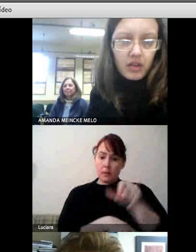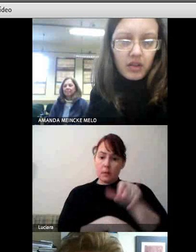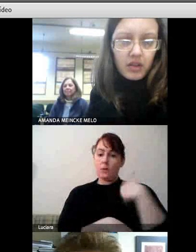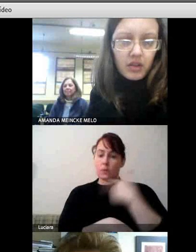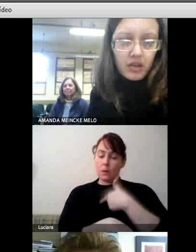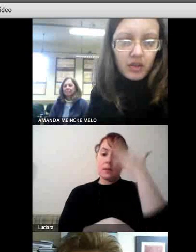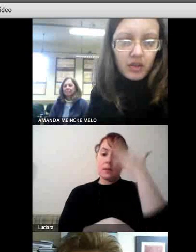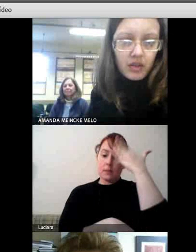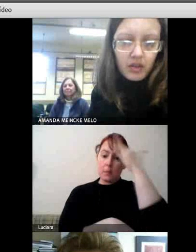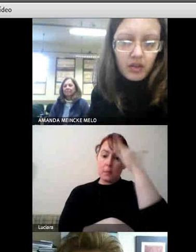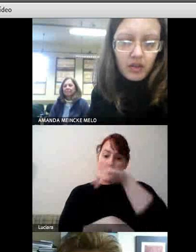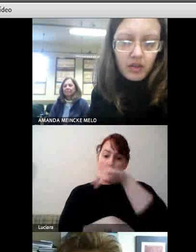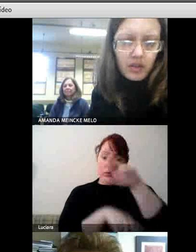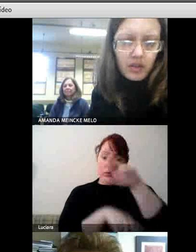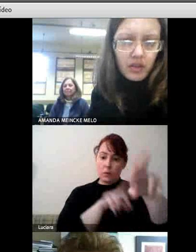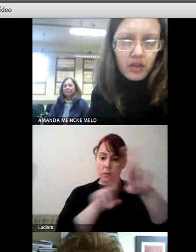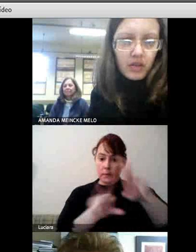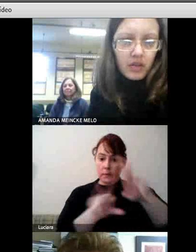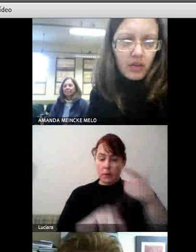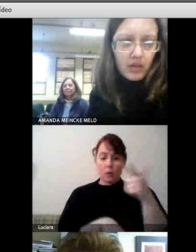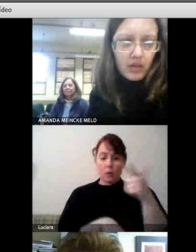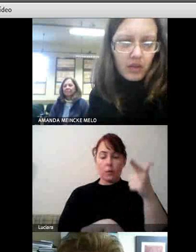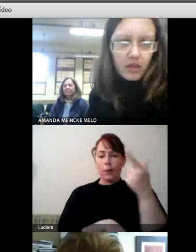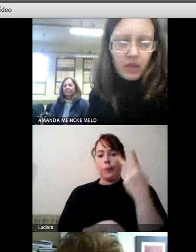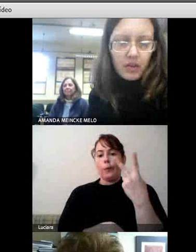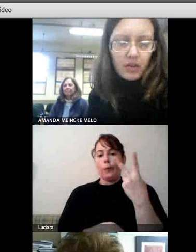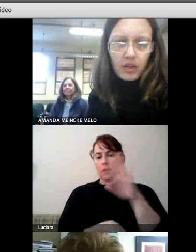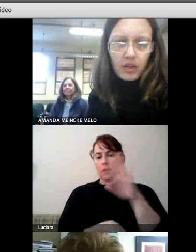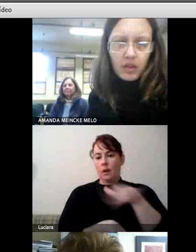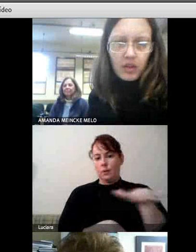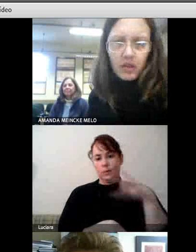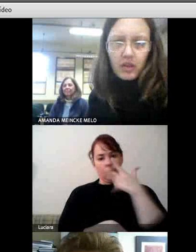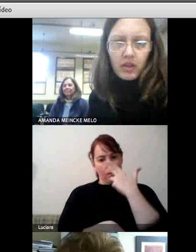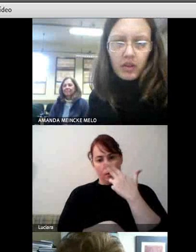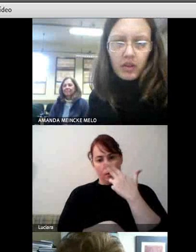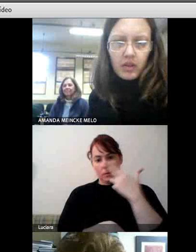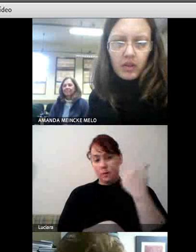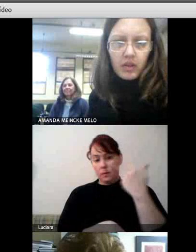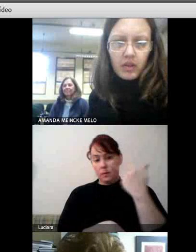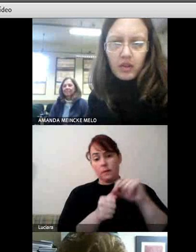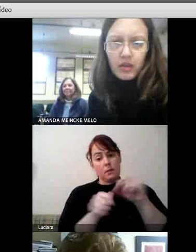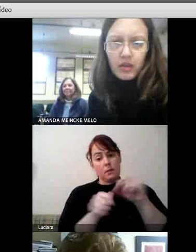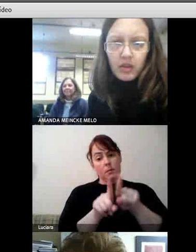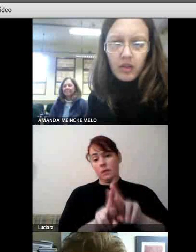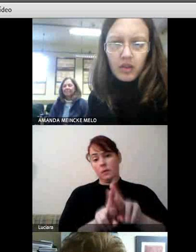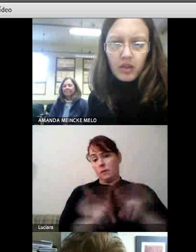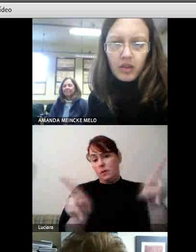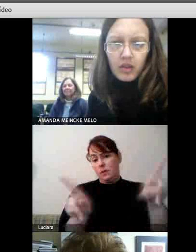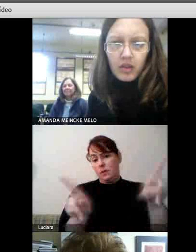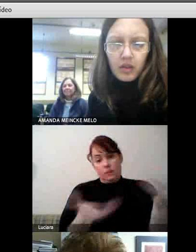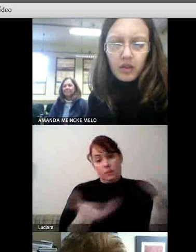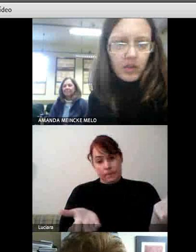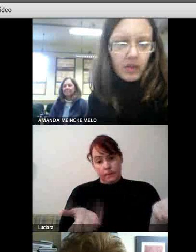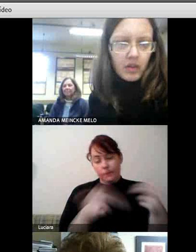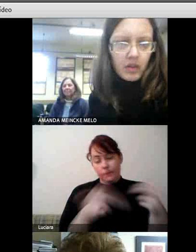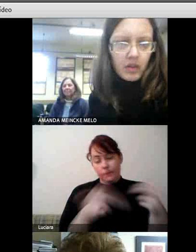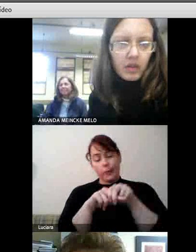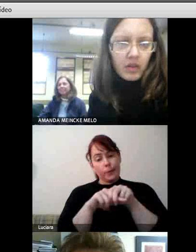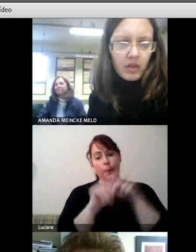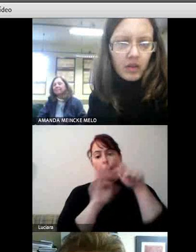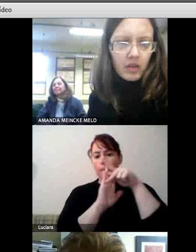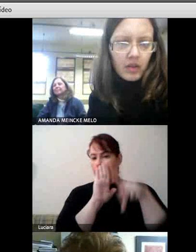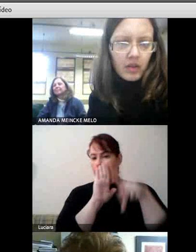que ajuda a assessorar o portal do MEC. O portal do MEC publica recursos para o professor,